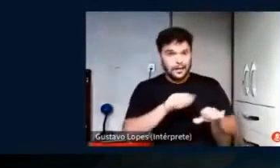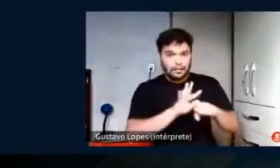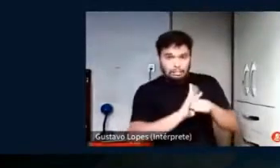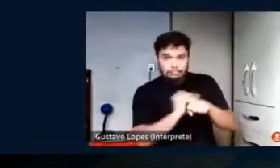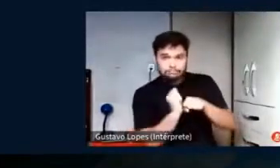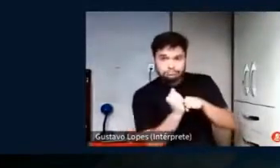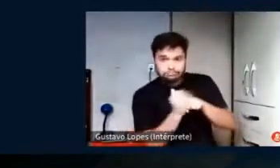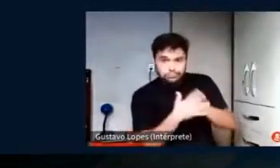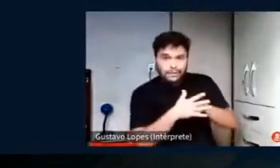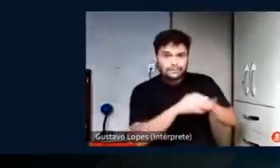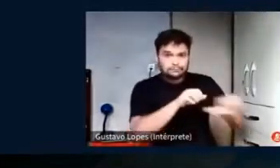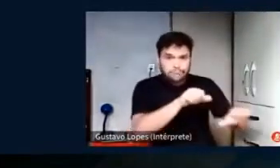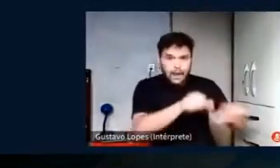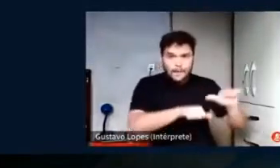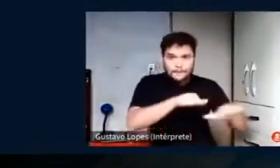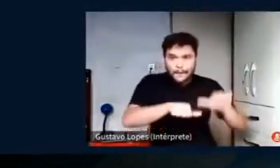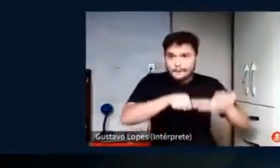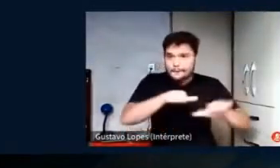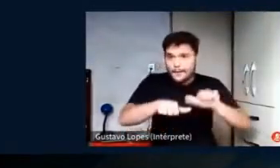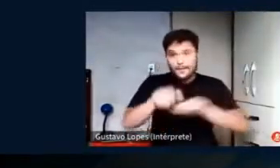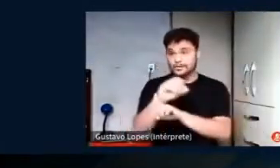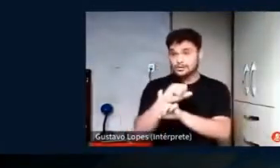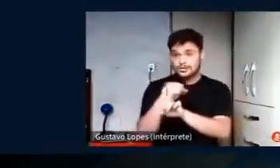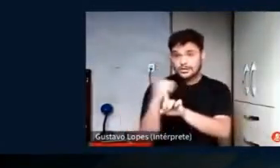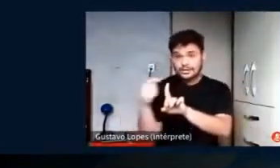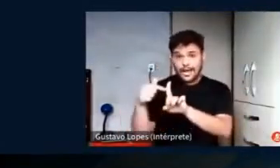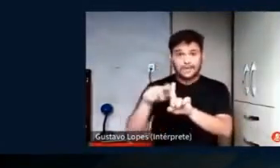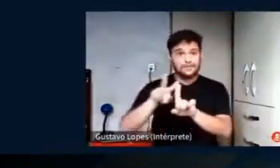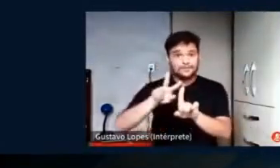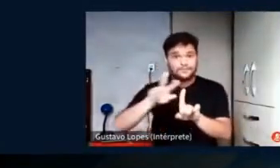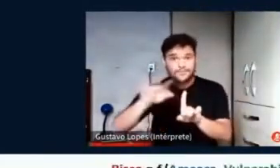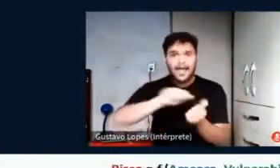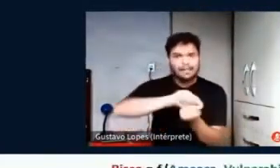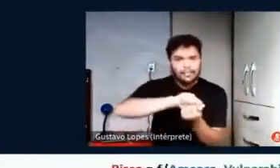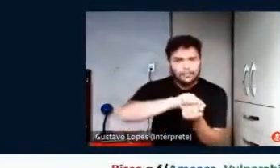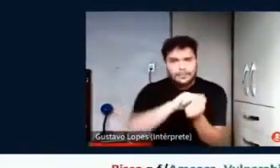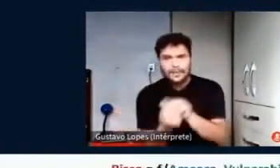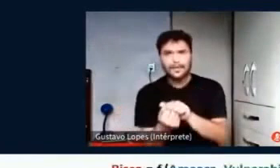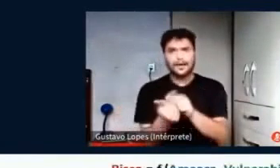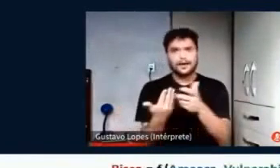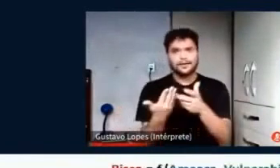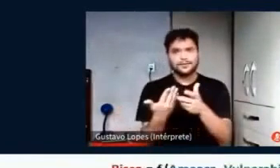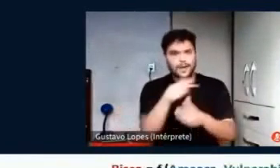sociedade vai se adaptando e se adequando a essa situação.